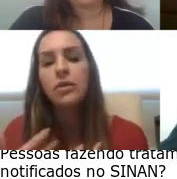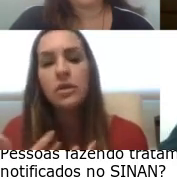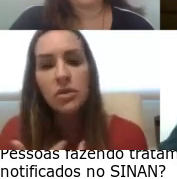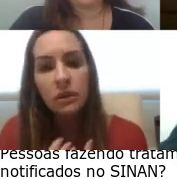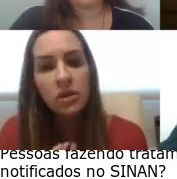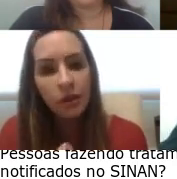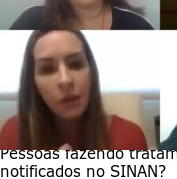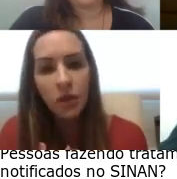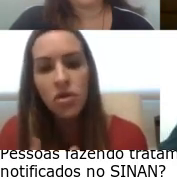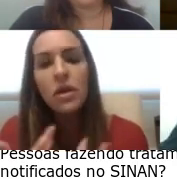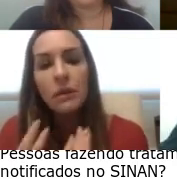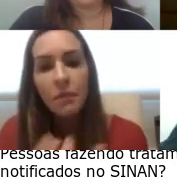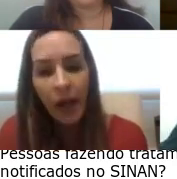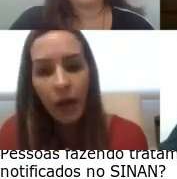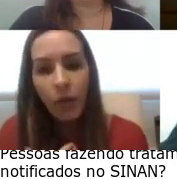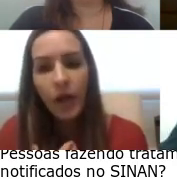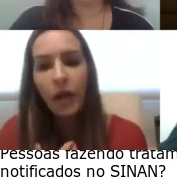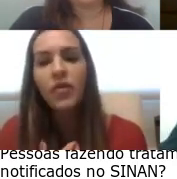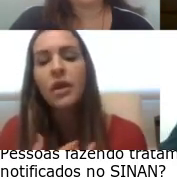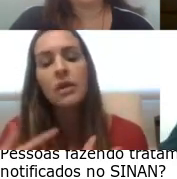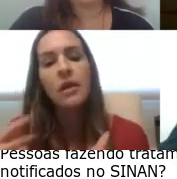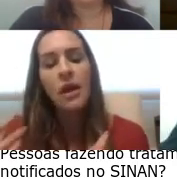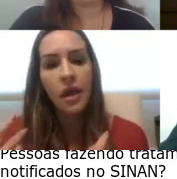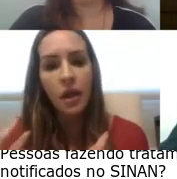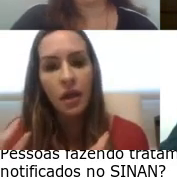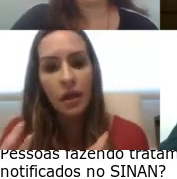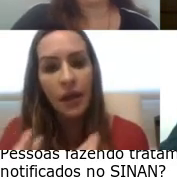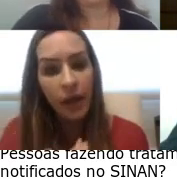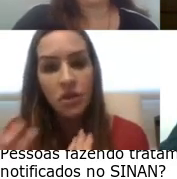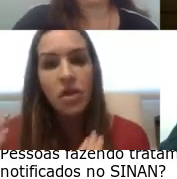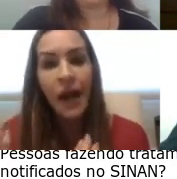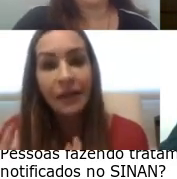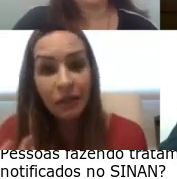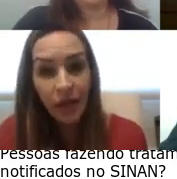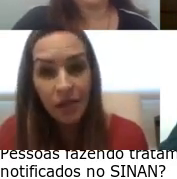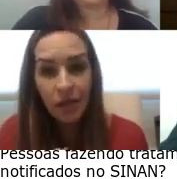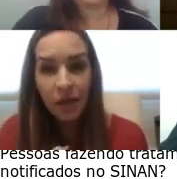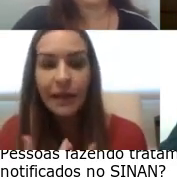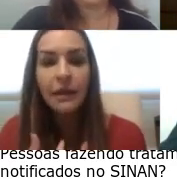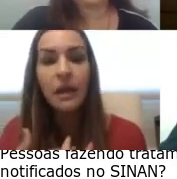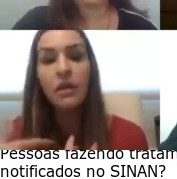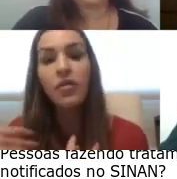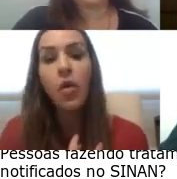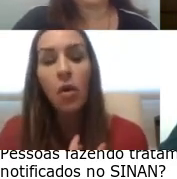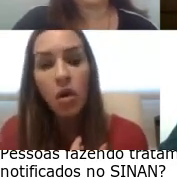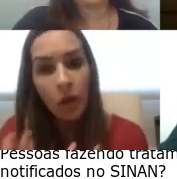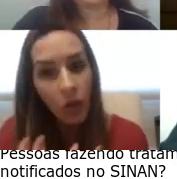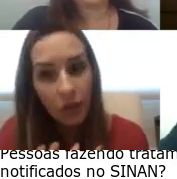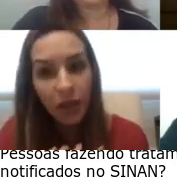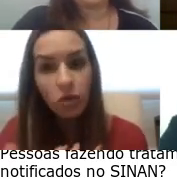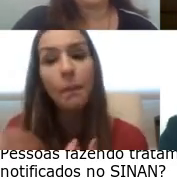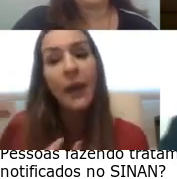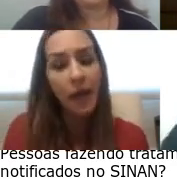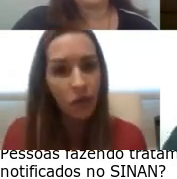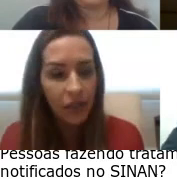os centros de tratamentos para o HIV e a AIDS atendessem ele e ele teve um outro